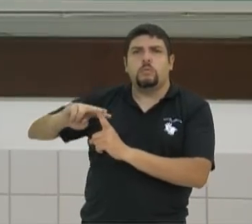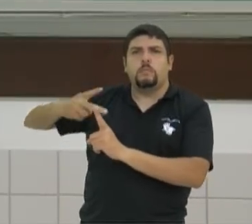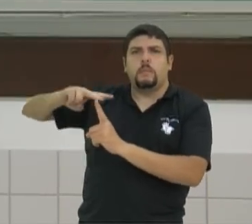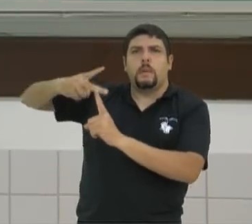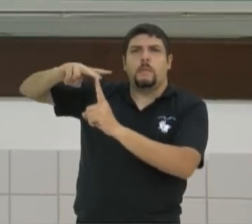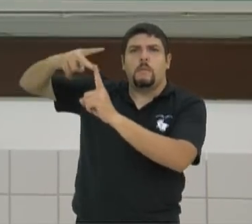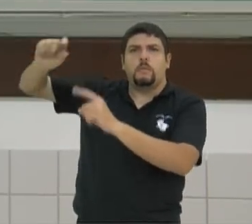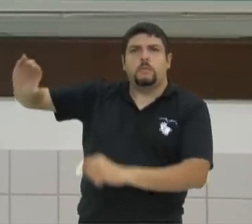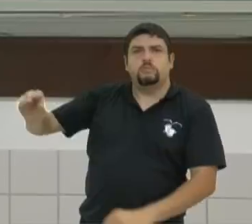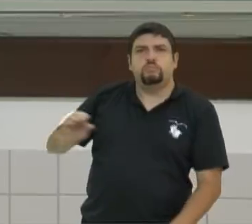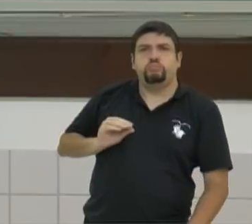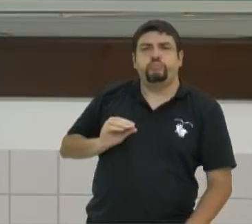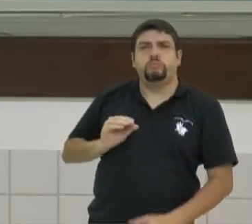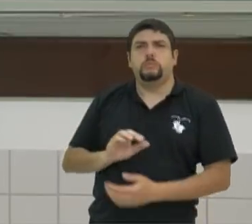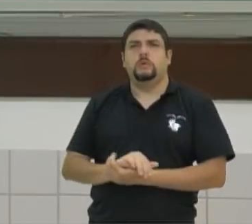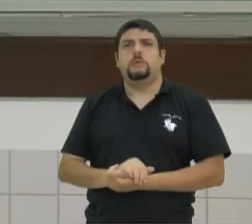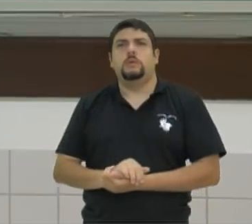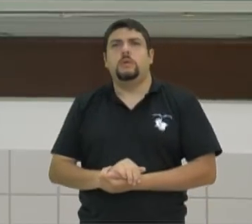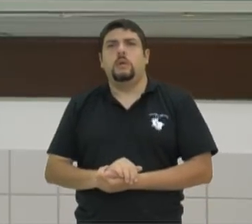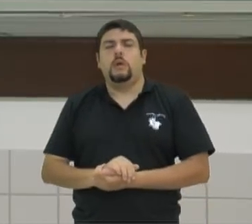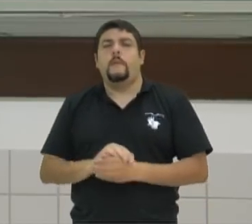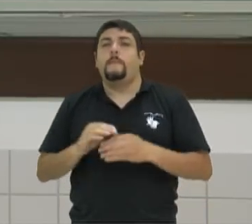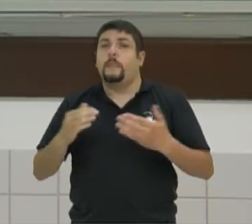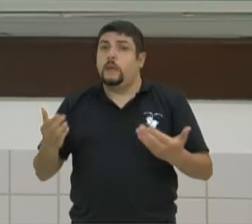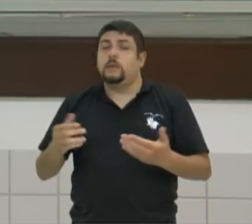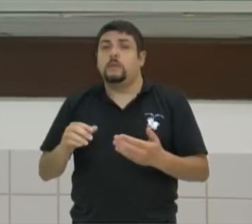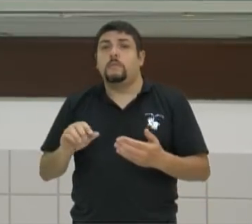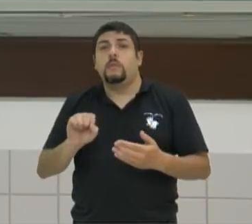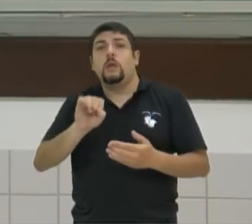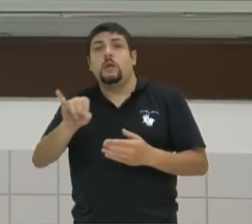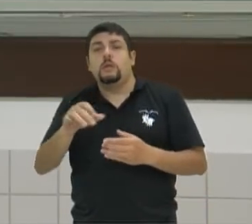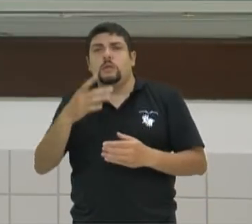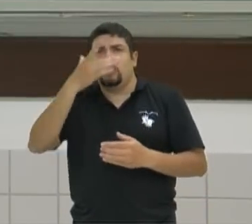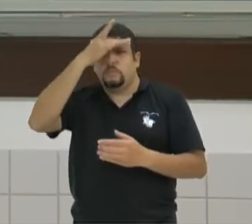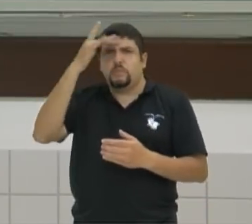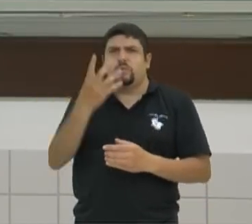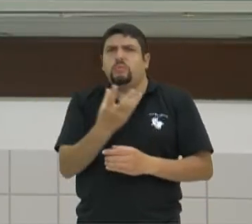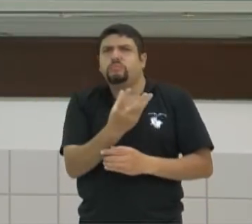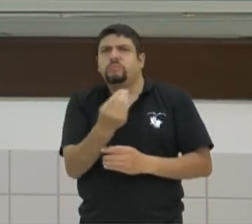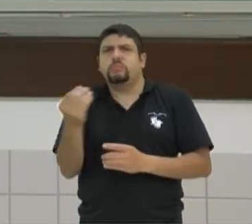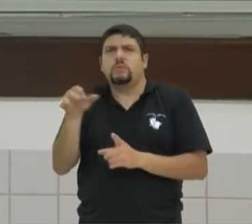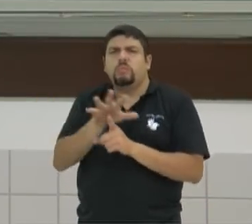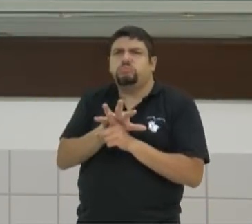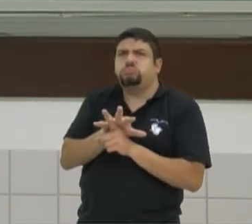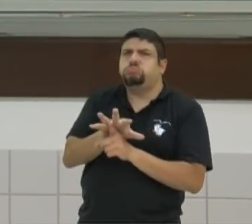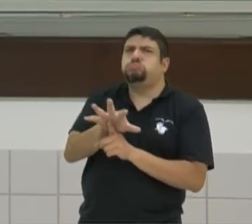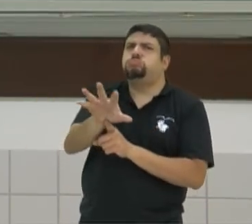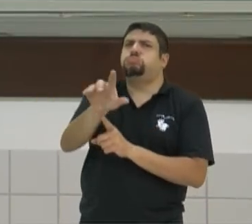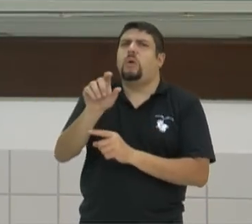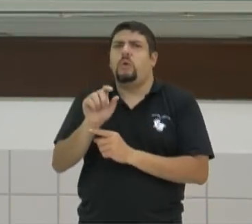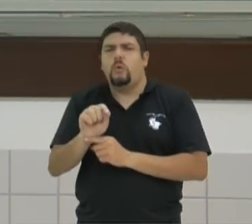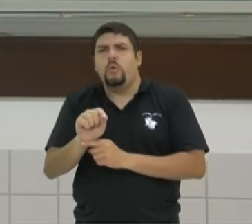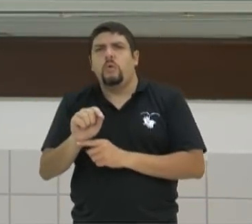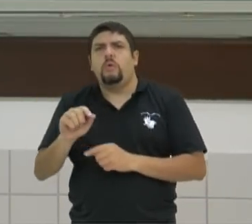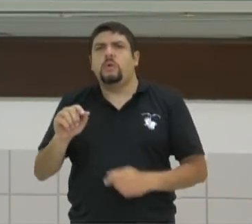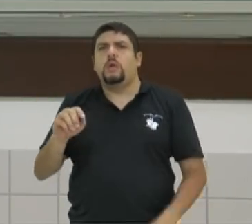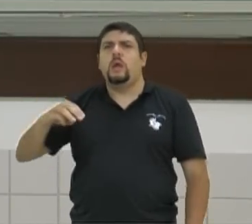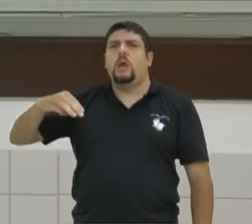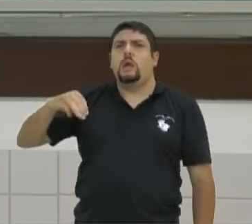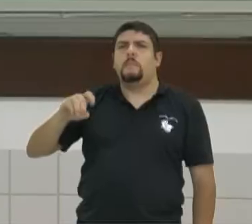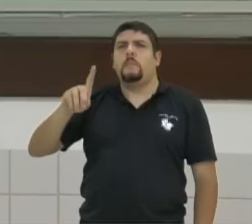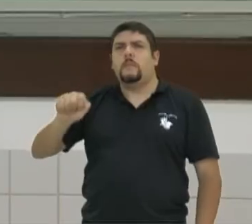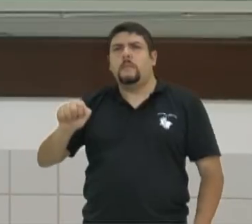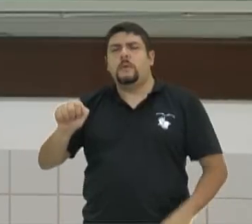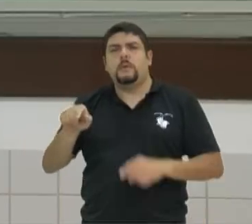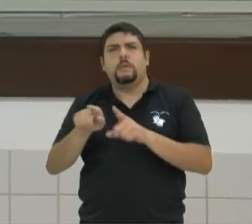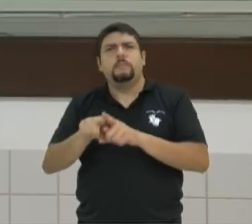canal. Certo? Né? Então, o canal que é assistido por várias pessoas é o canal que tem mais frequência, e tendo mais frequência, ele é